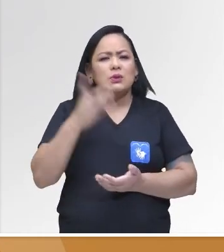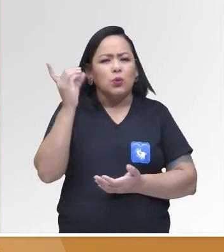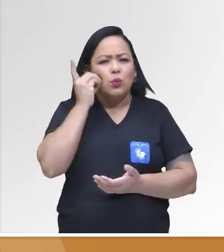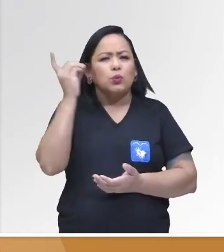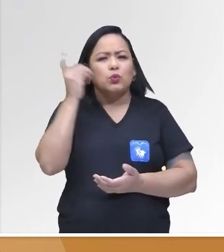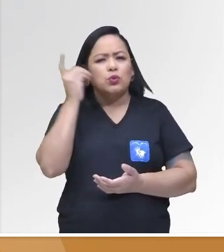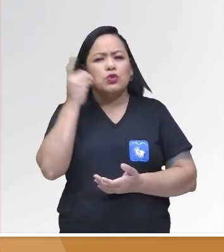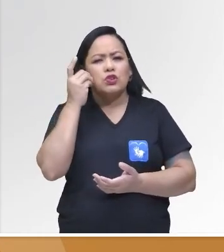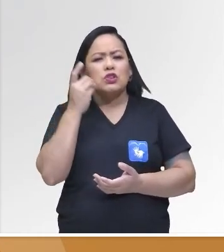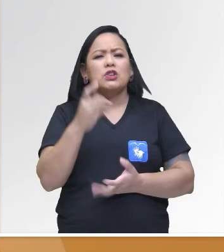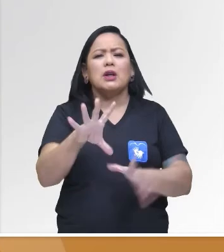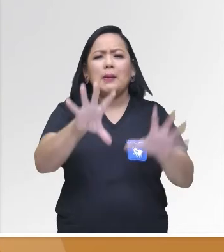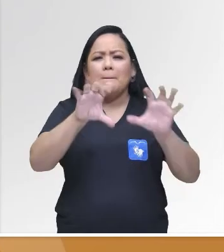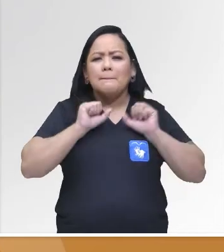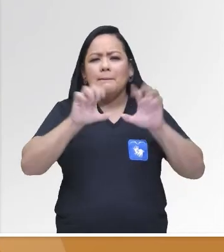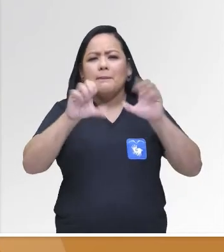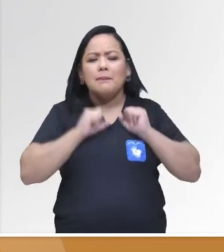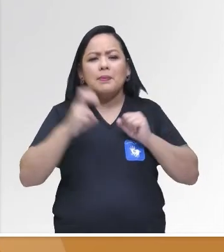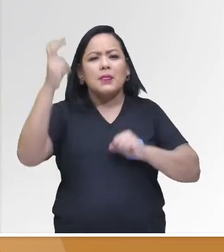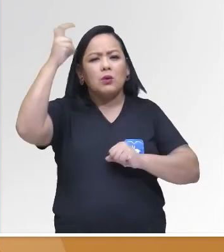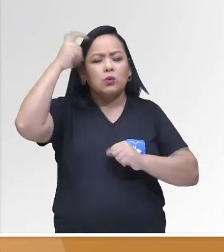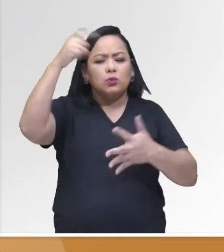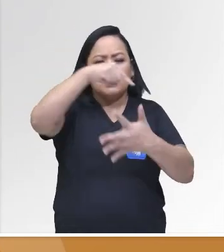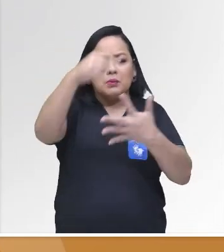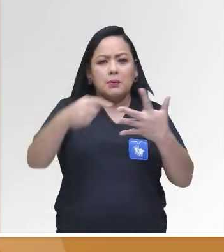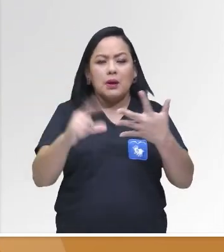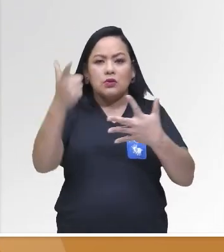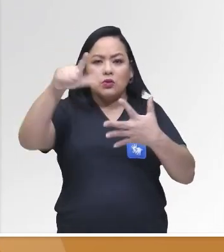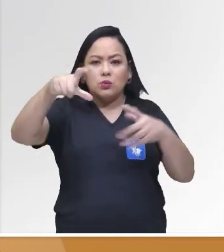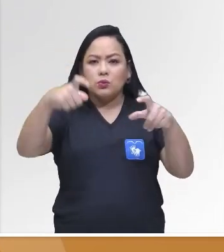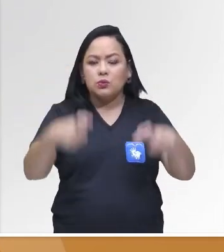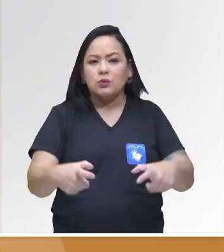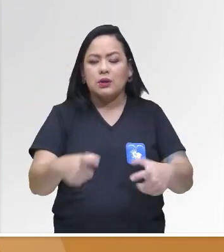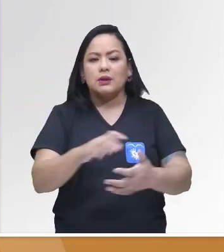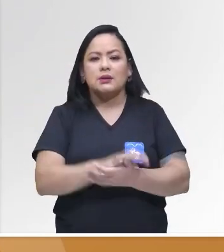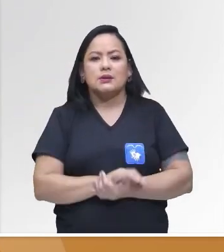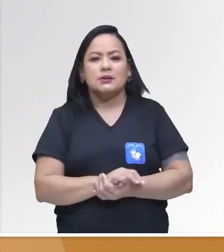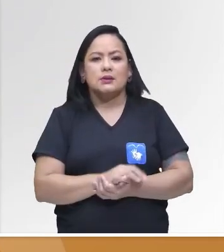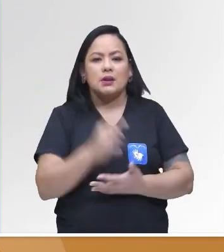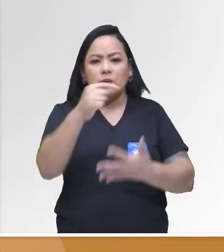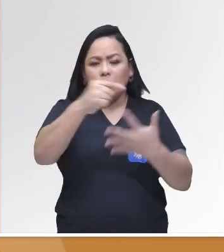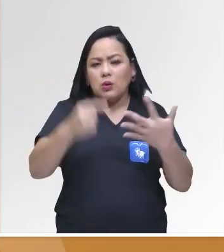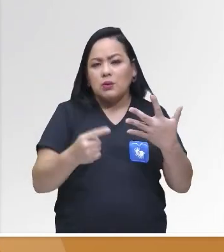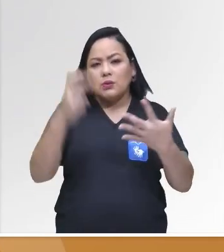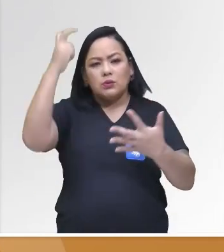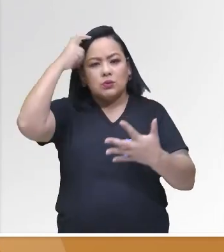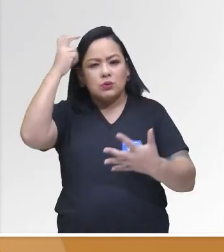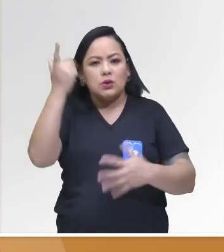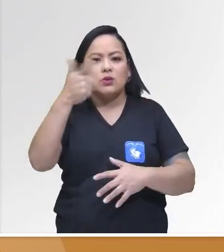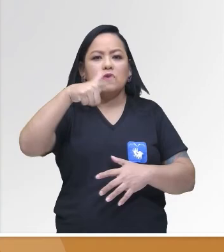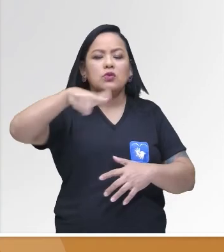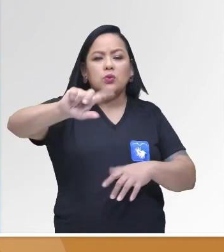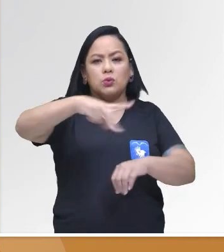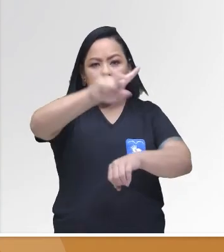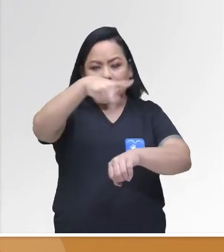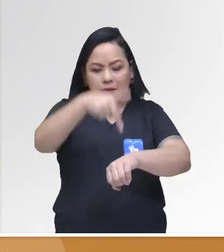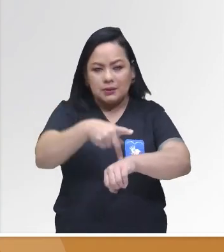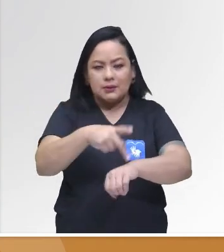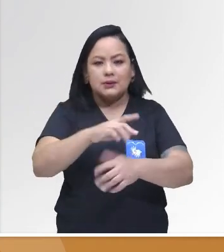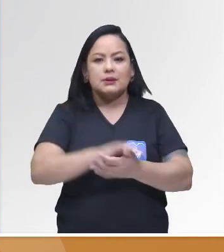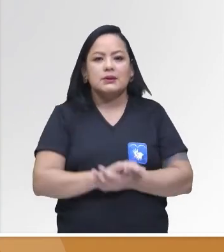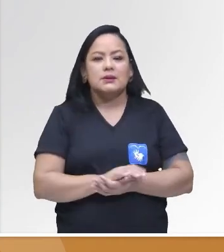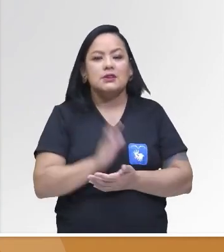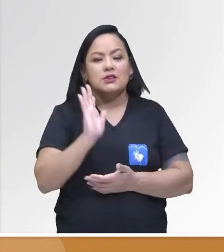por elementos culturais de outras regiões, por elementos culturais de outros países. E